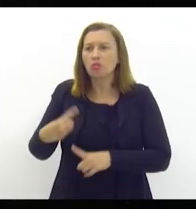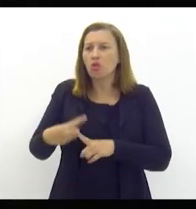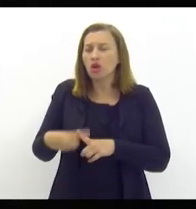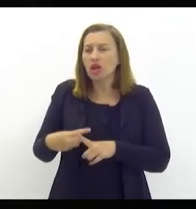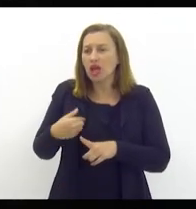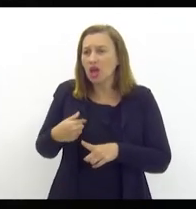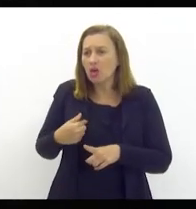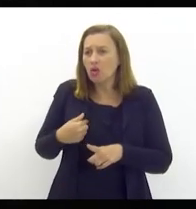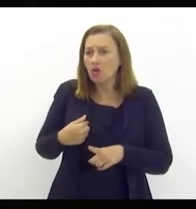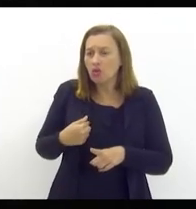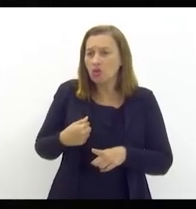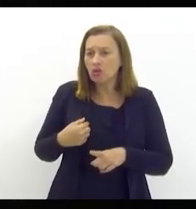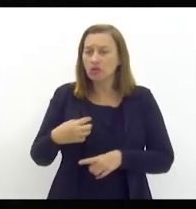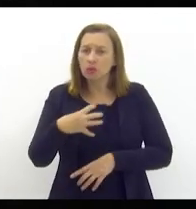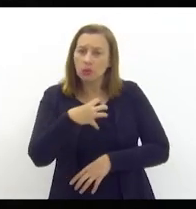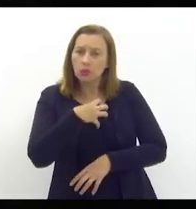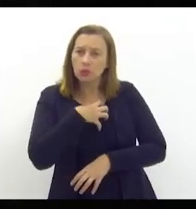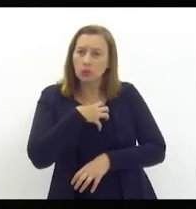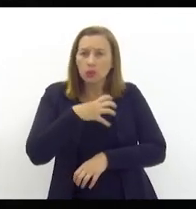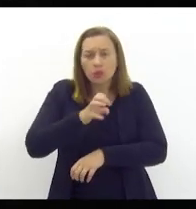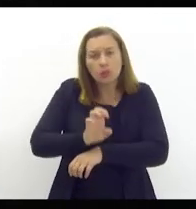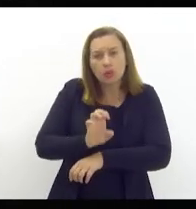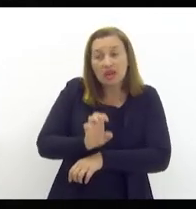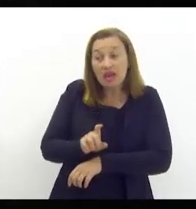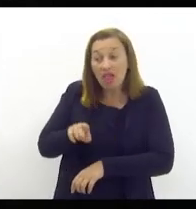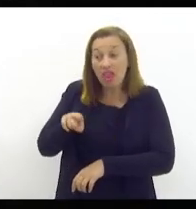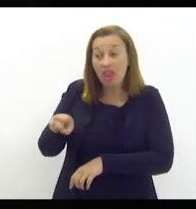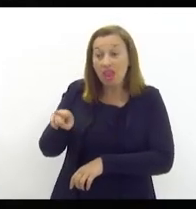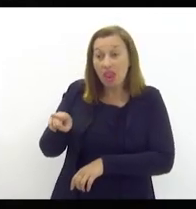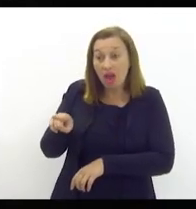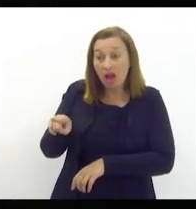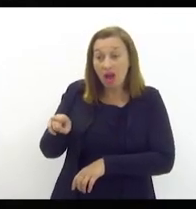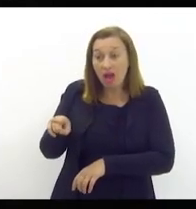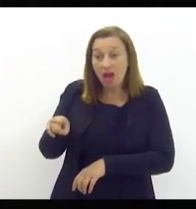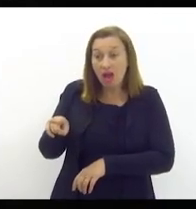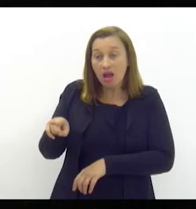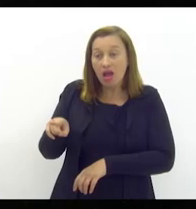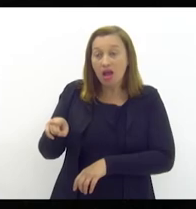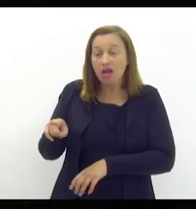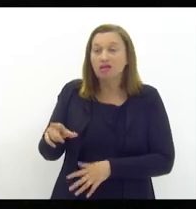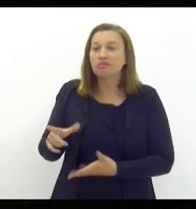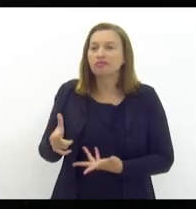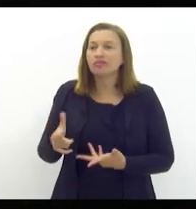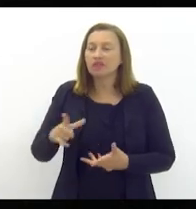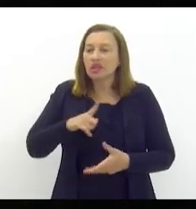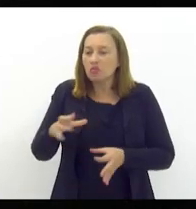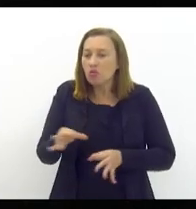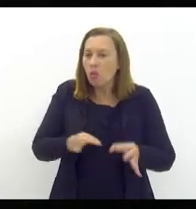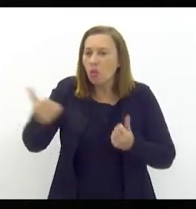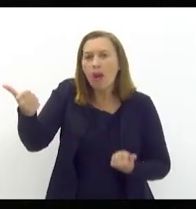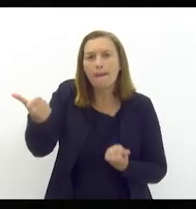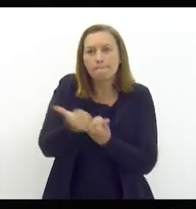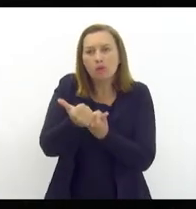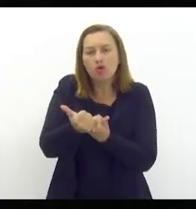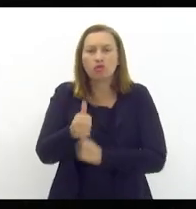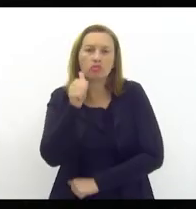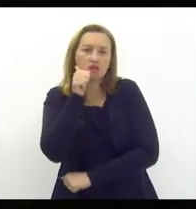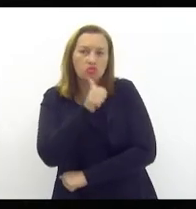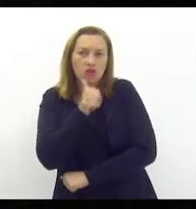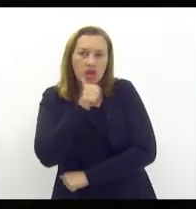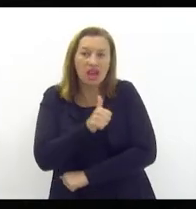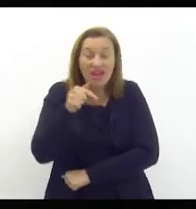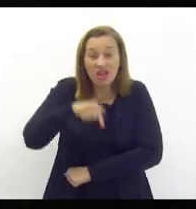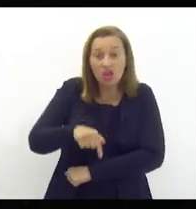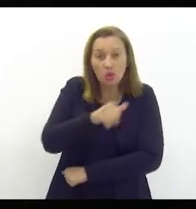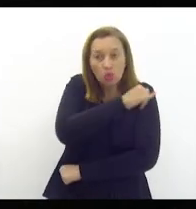Estado, eu sou oriunda da Bahia, e na Bahia nós temos programas que dão o apoio e suporte para essas mulheres. E aqui